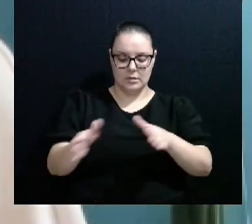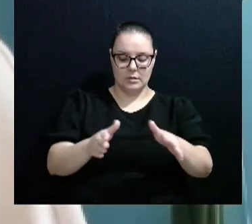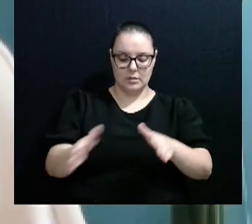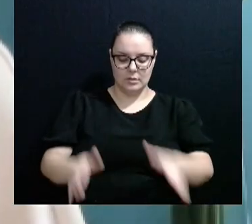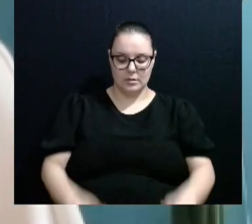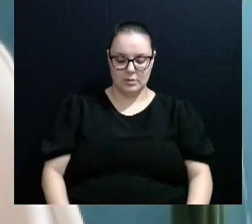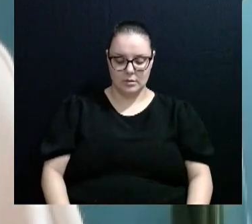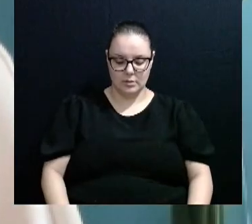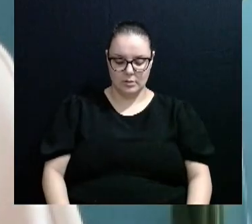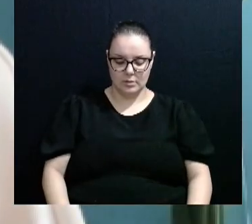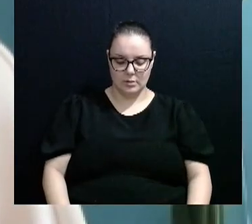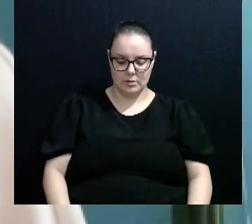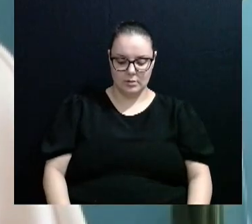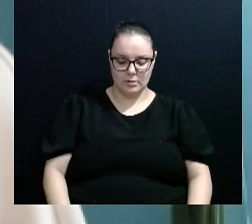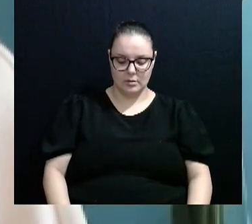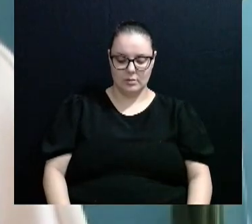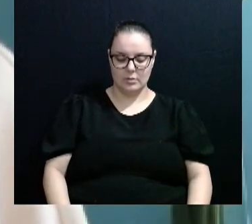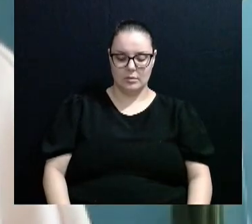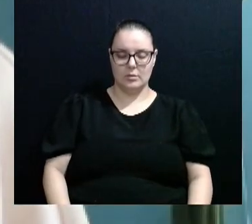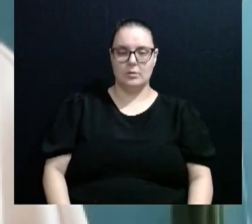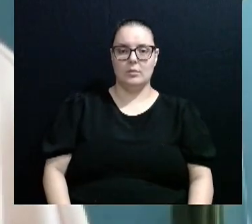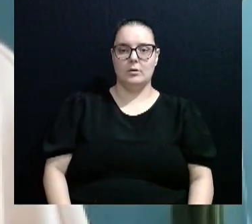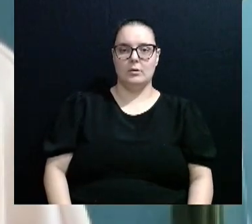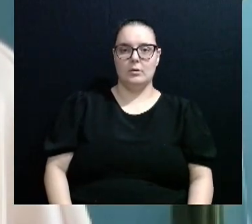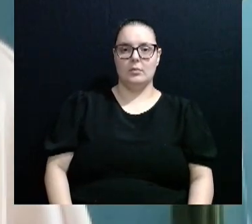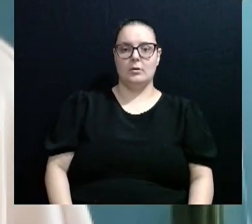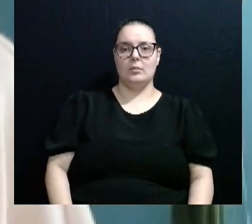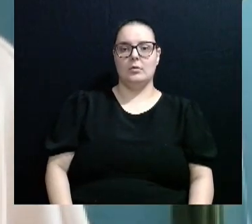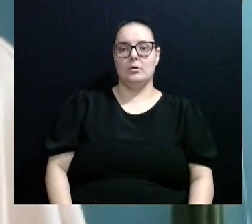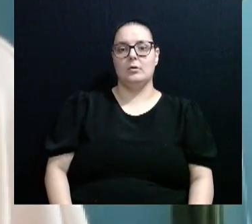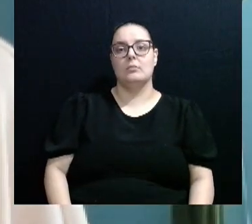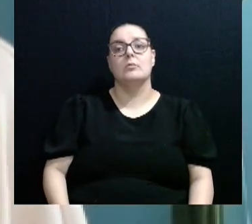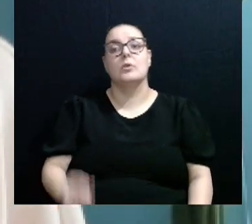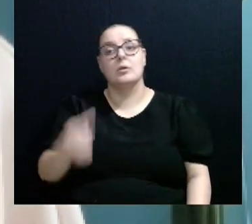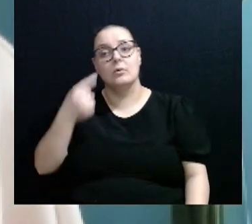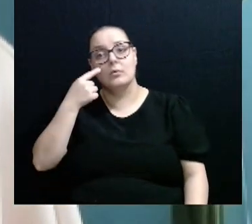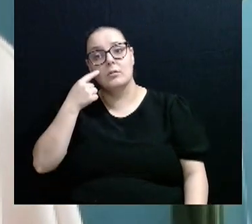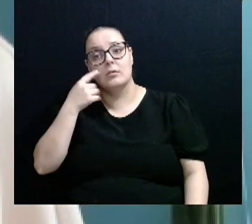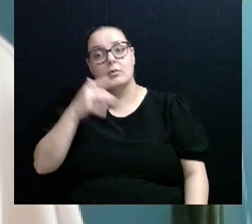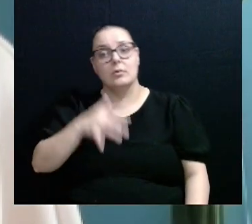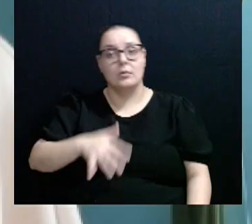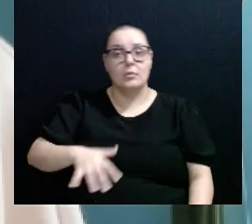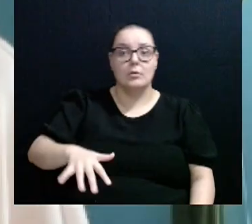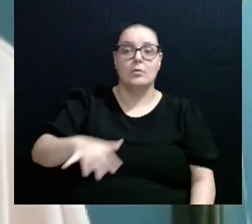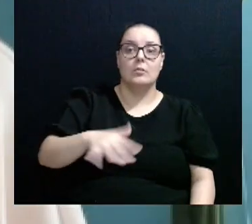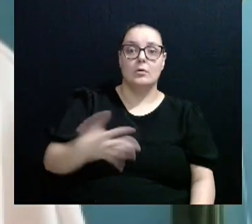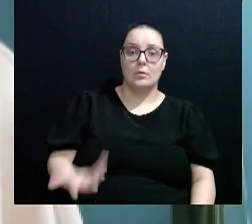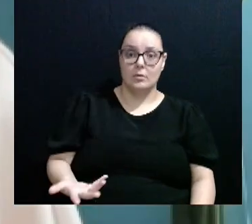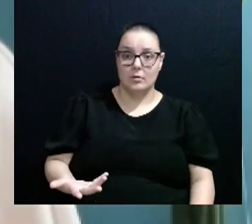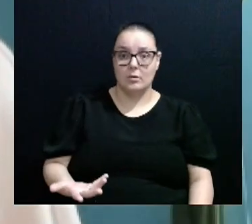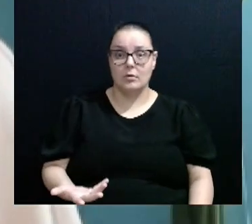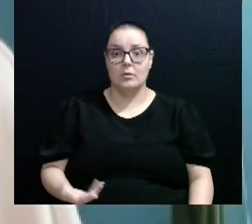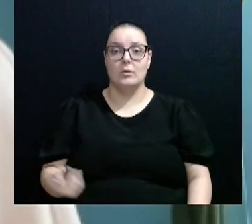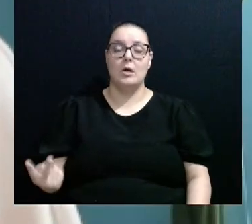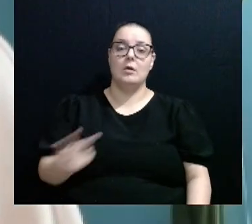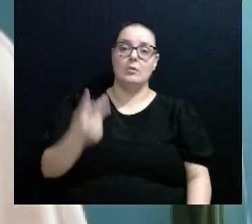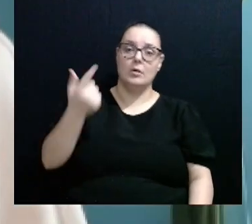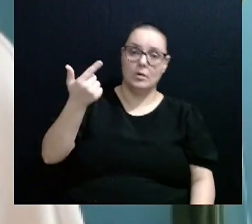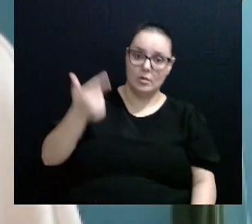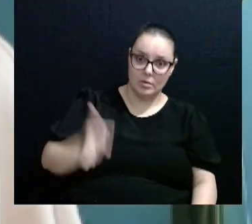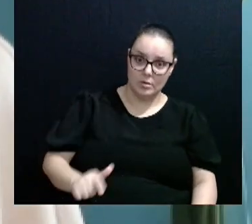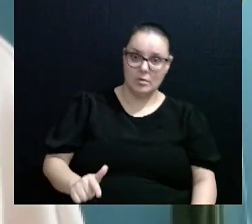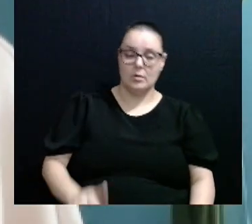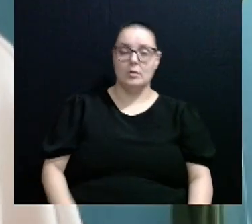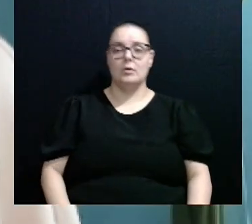Especialmente nesses últimos anos, eu vejo o mercado voltando a valorizar a experiência,